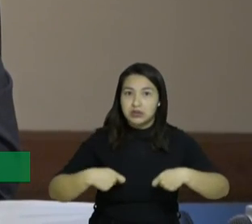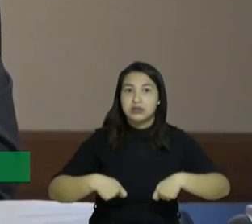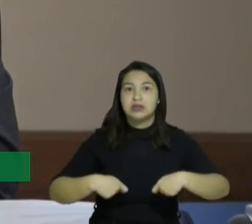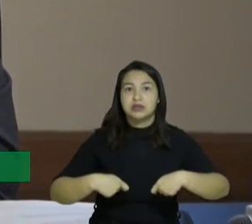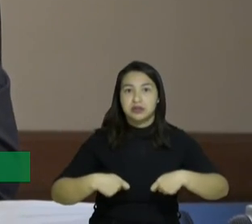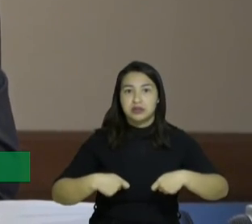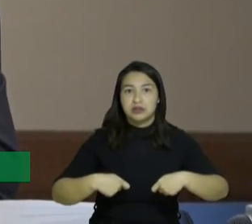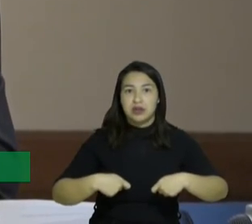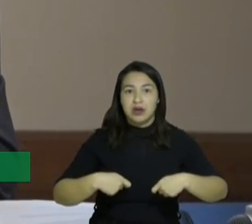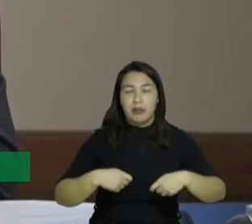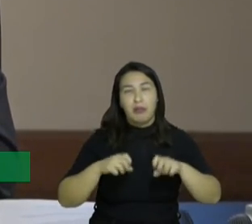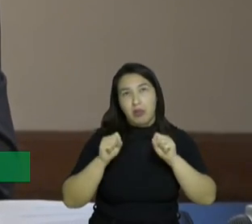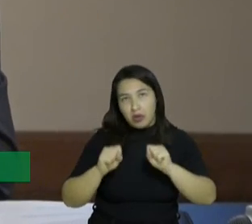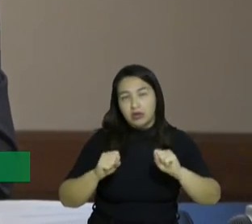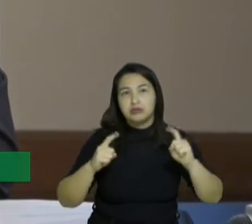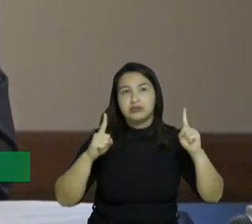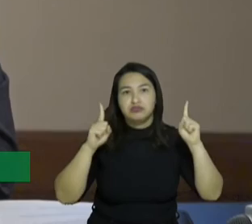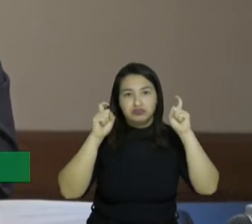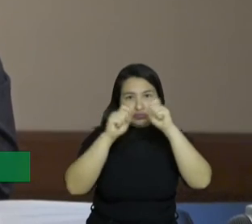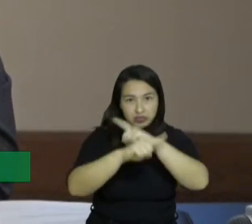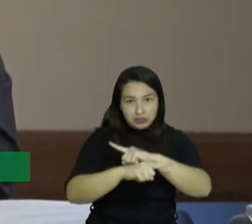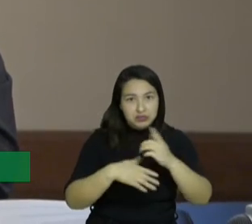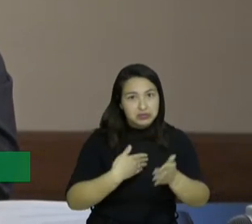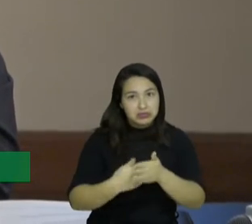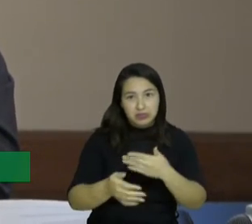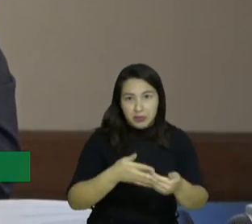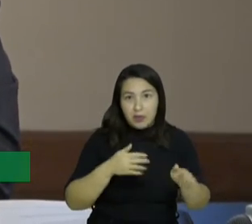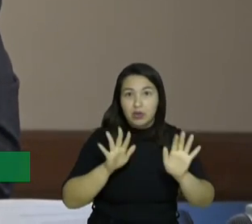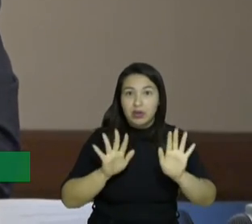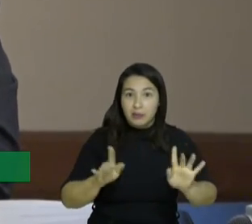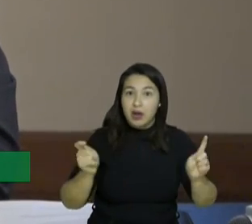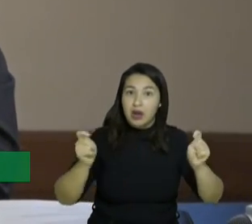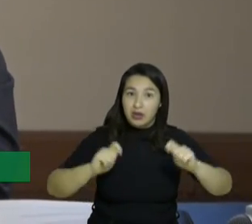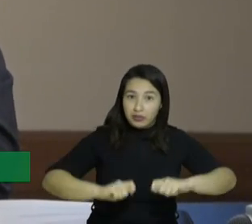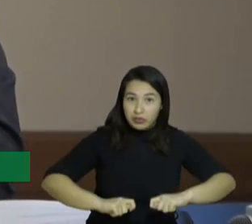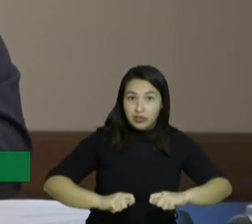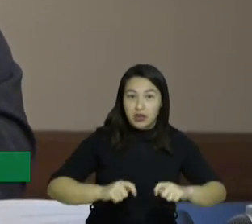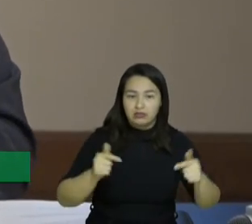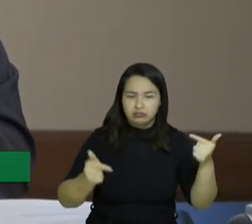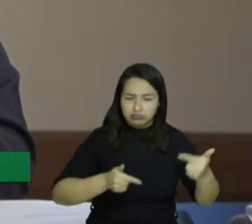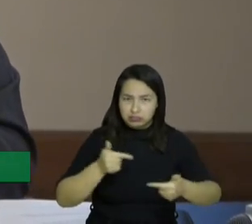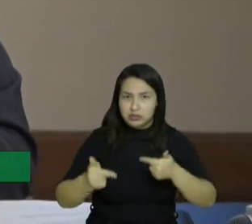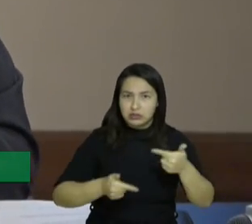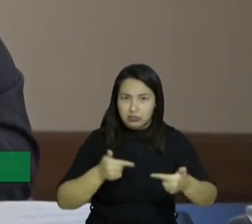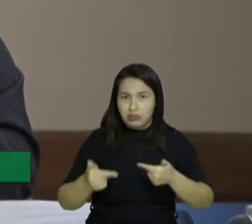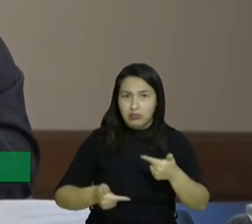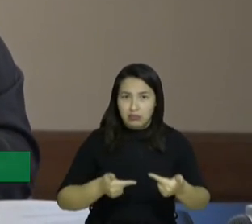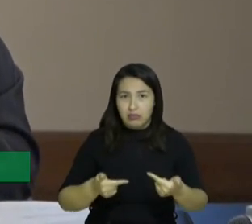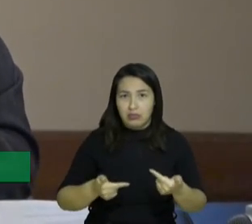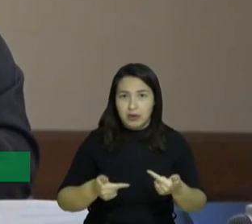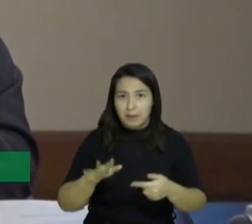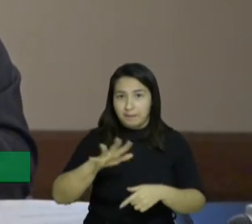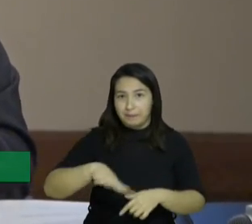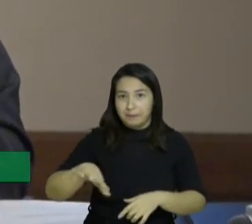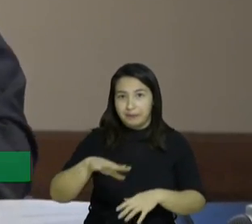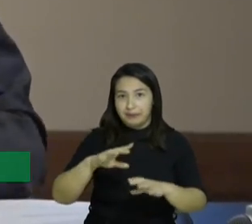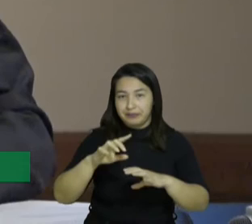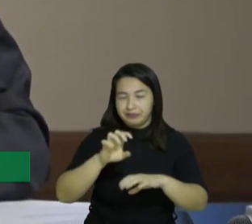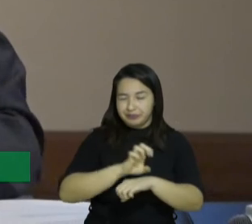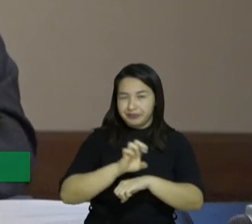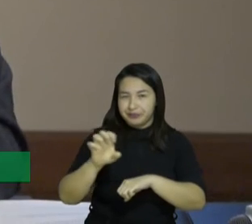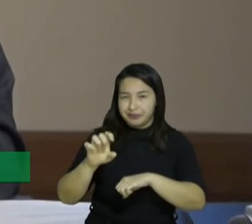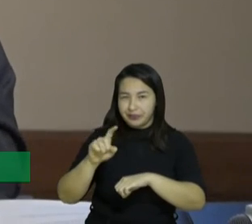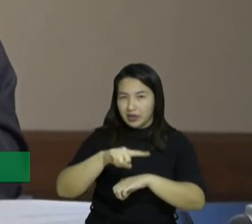dificuldade que isso tem e vai ter dificuldades e eu acho que eh trabalhando trabalhando em comércio exterior e que